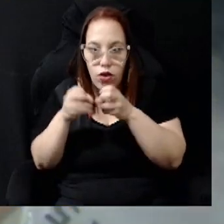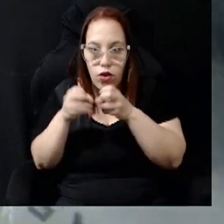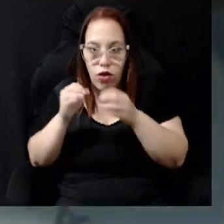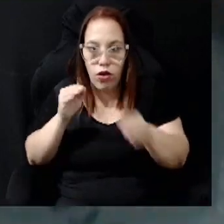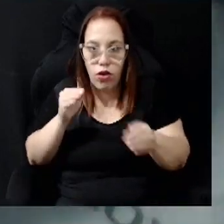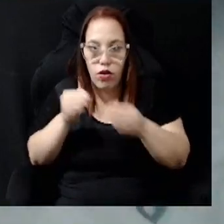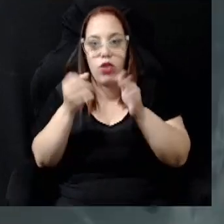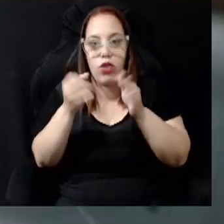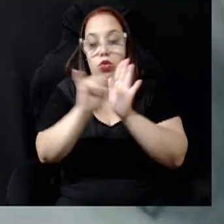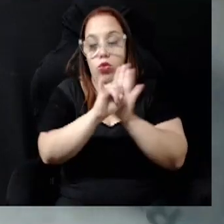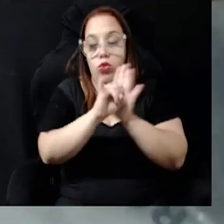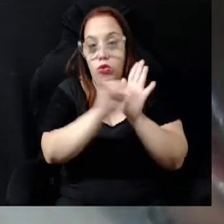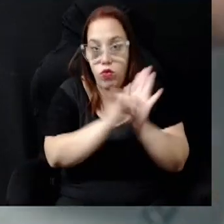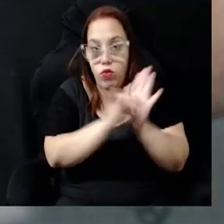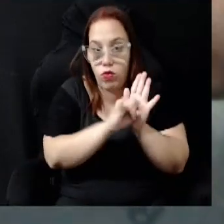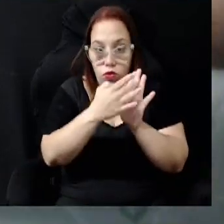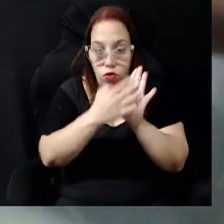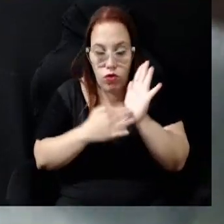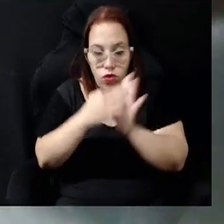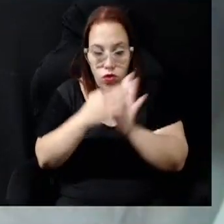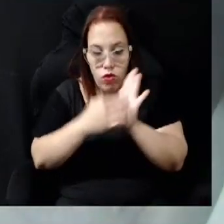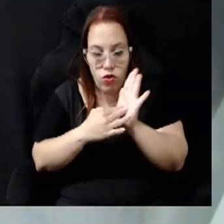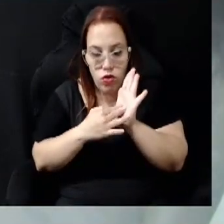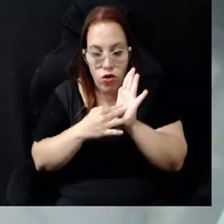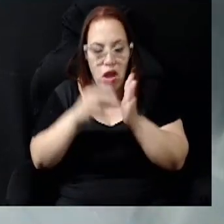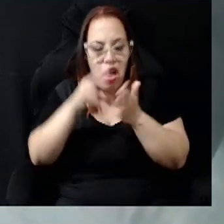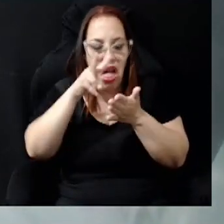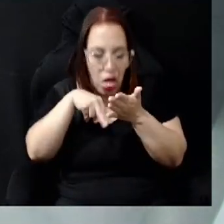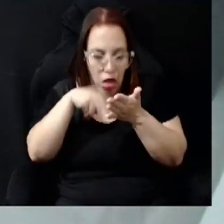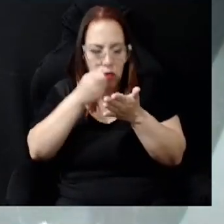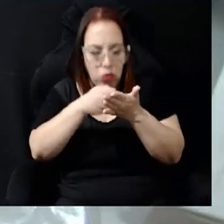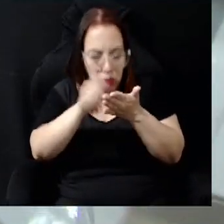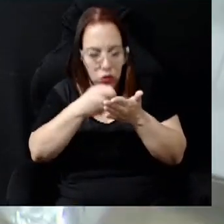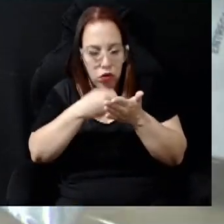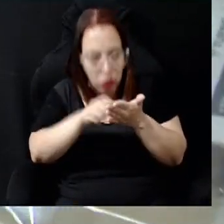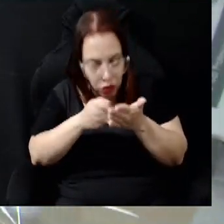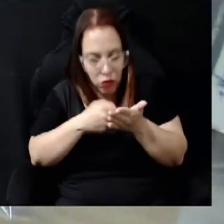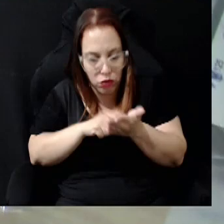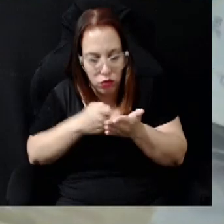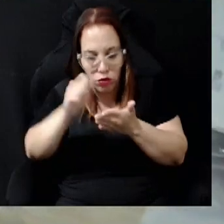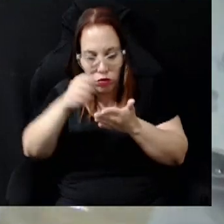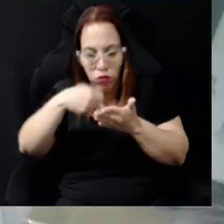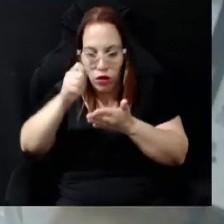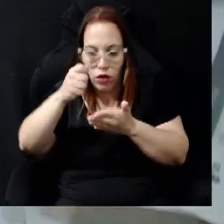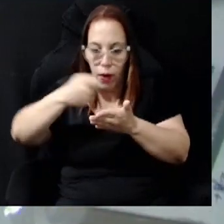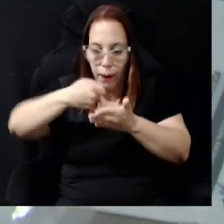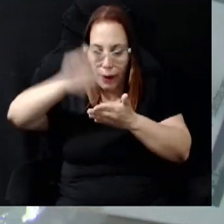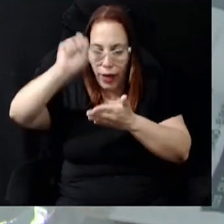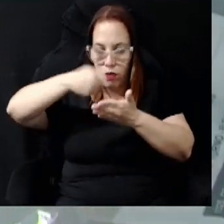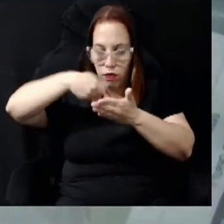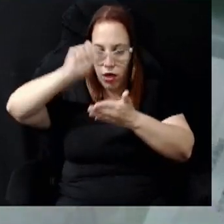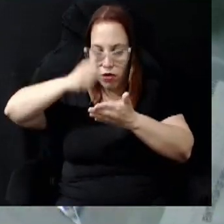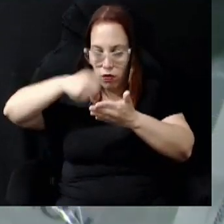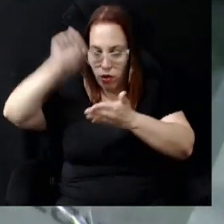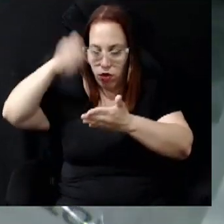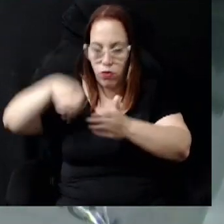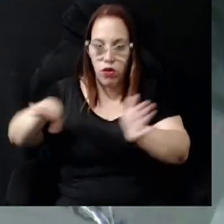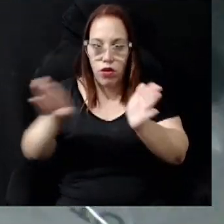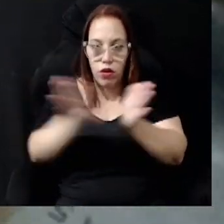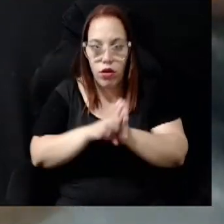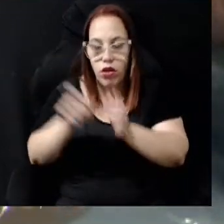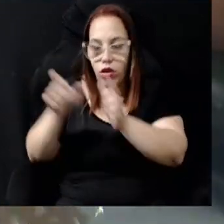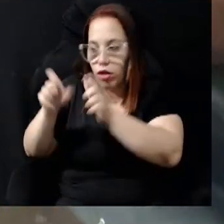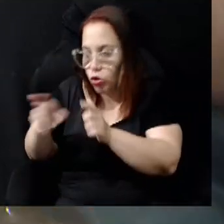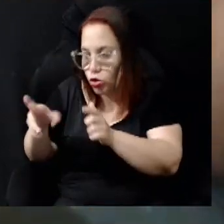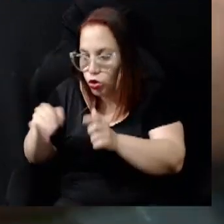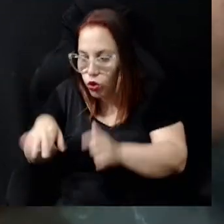identificados, a mídia é conferida e então depois ticada, olha, chegou de tal zona, de tal